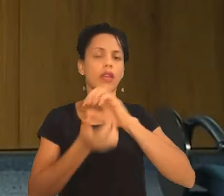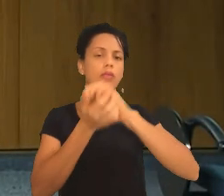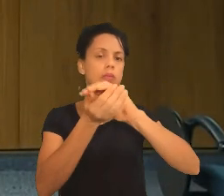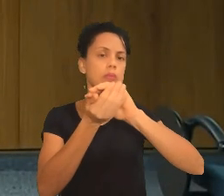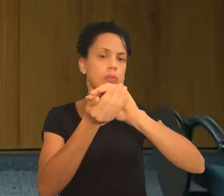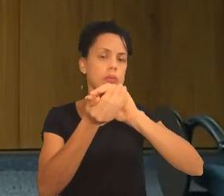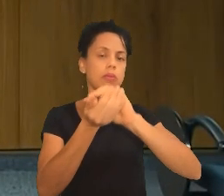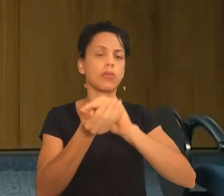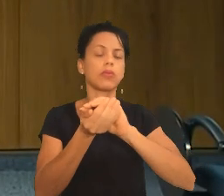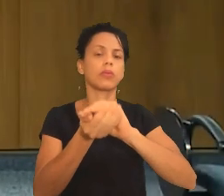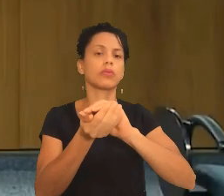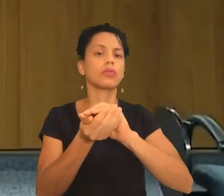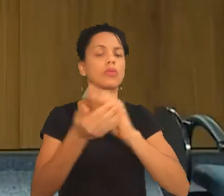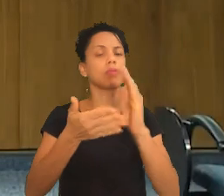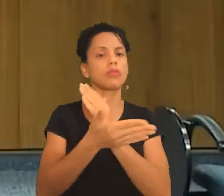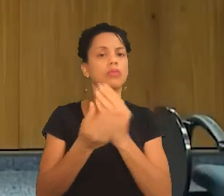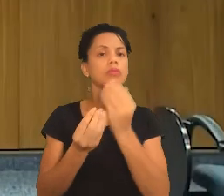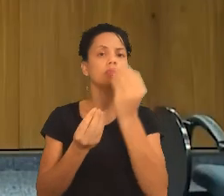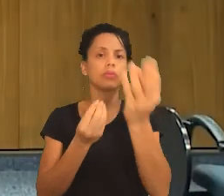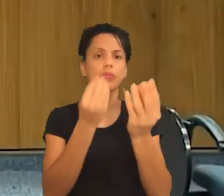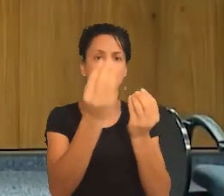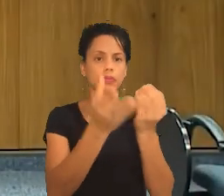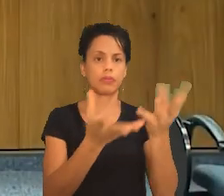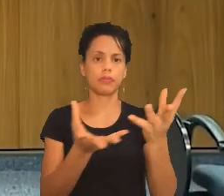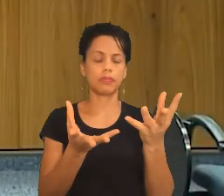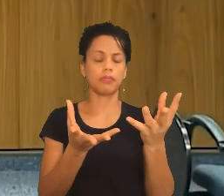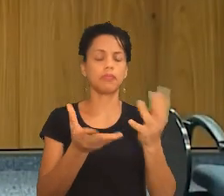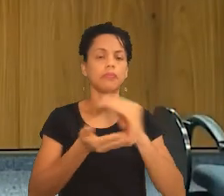os coautores trouxeram alguns para sorteio.